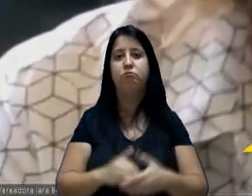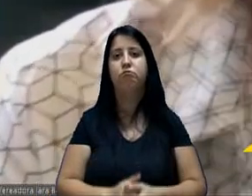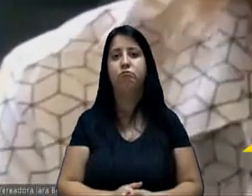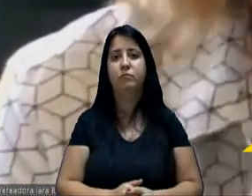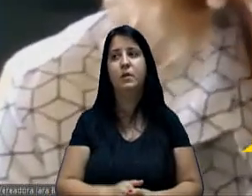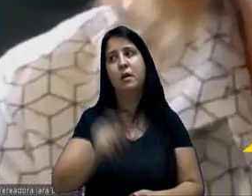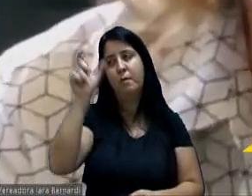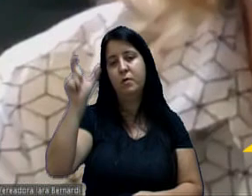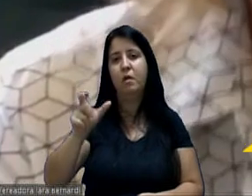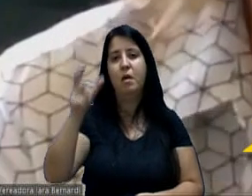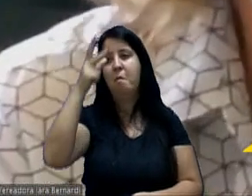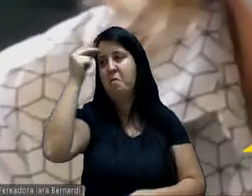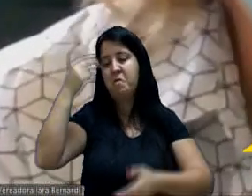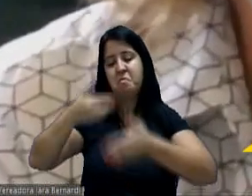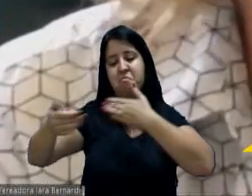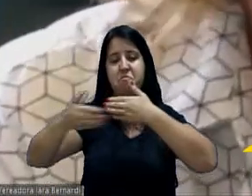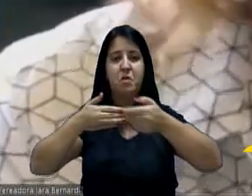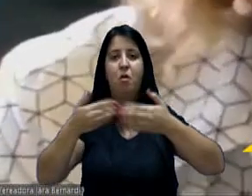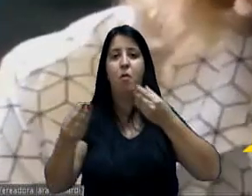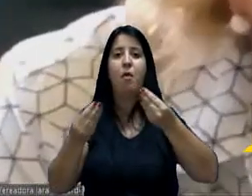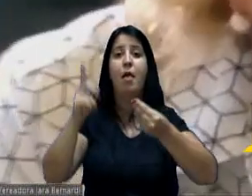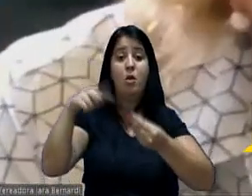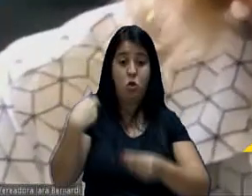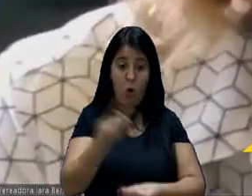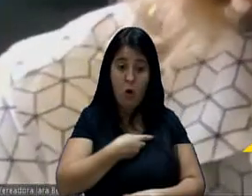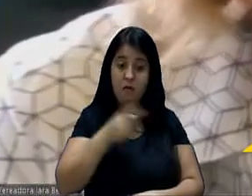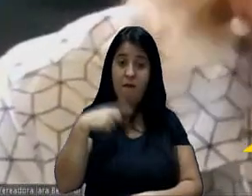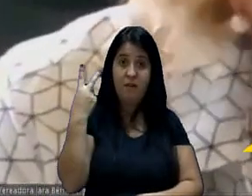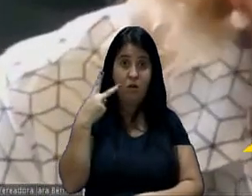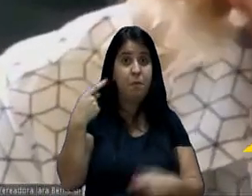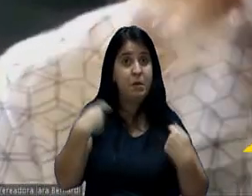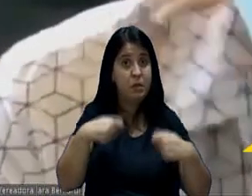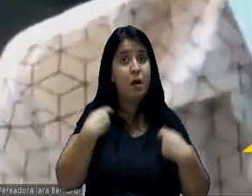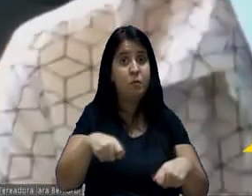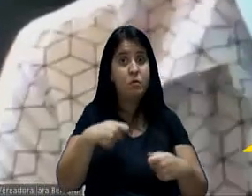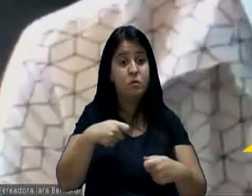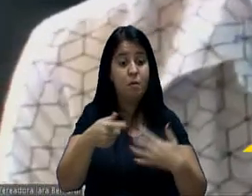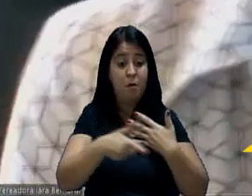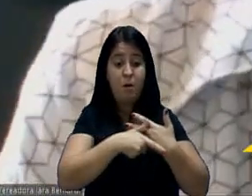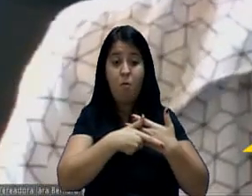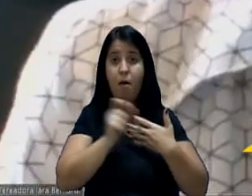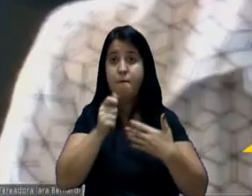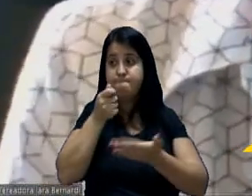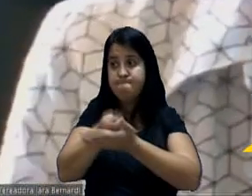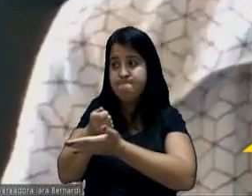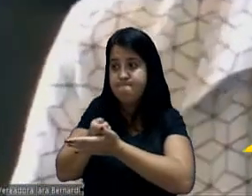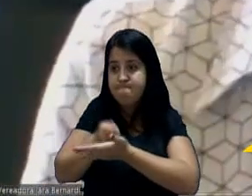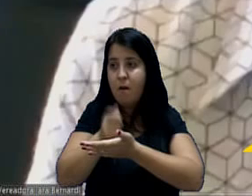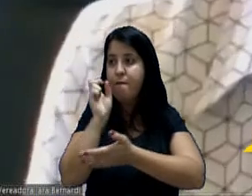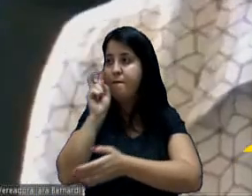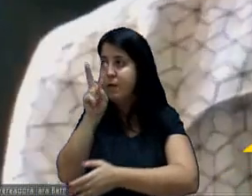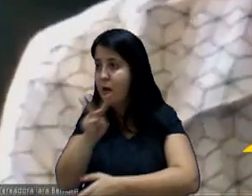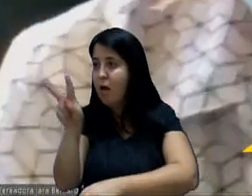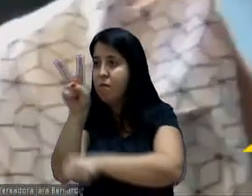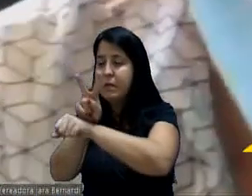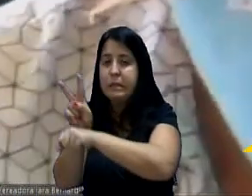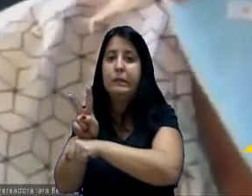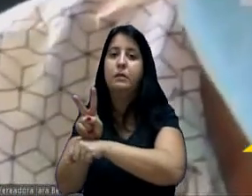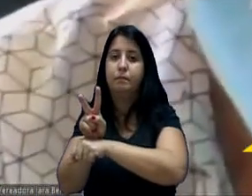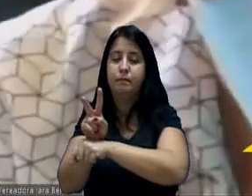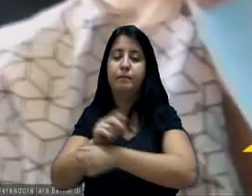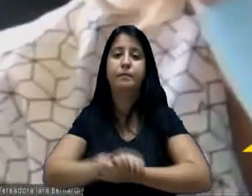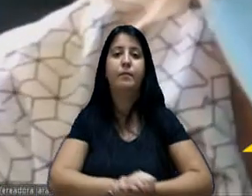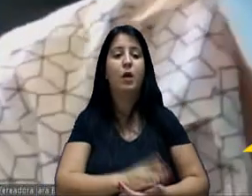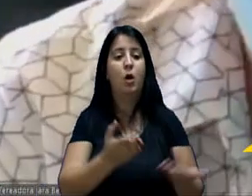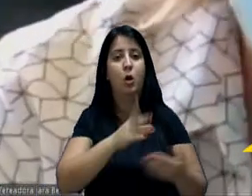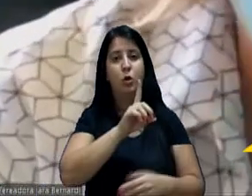for, o dever como vereadores de fiscalizar, certo? O vereador Donizete me deu a